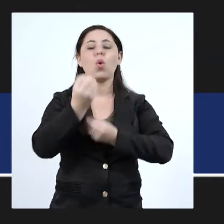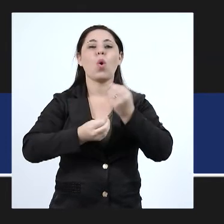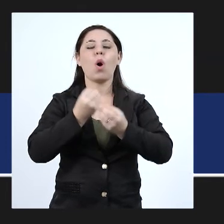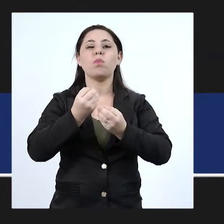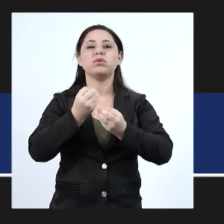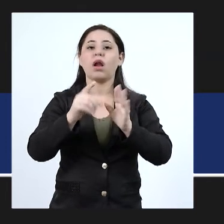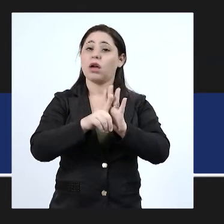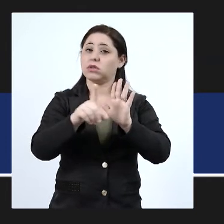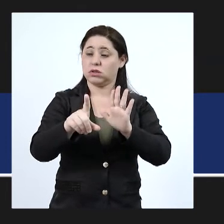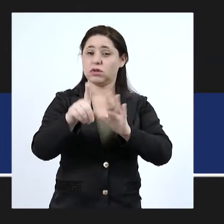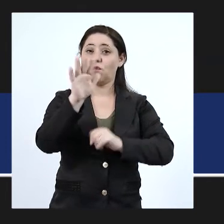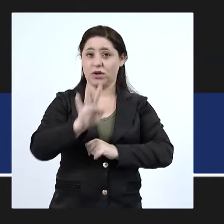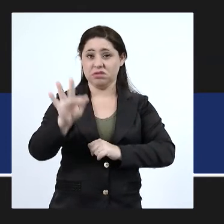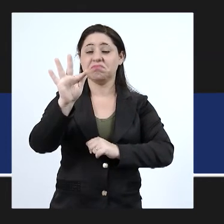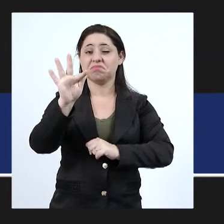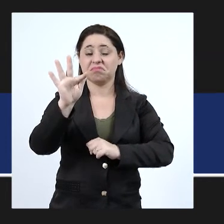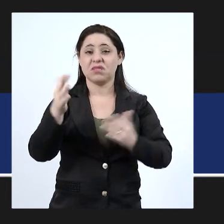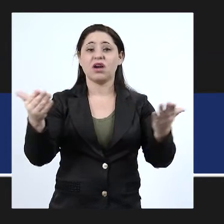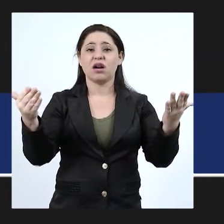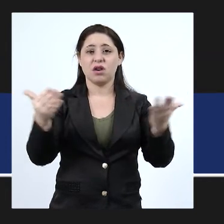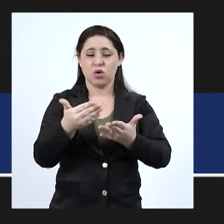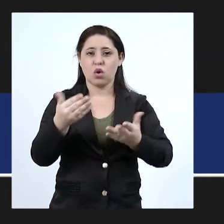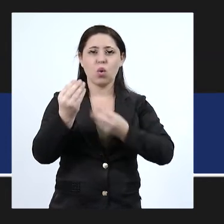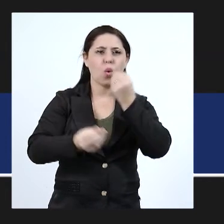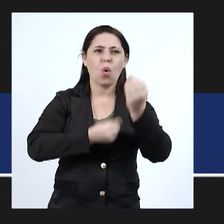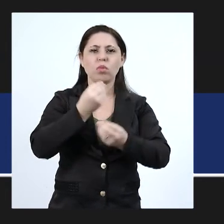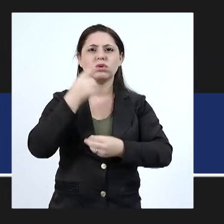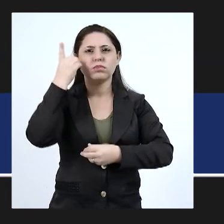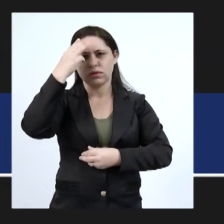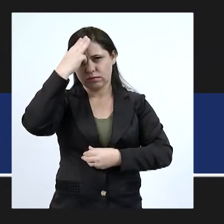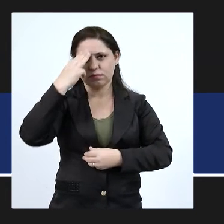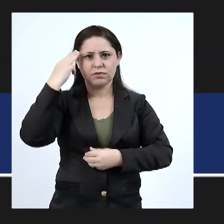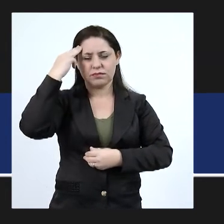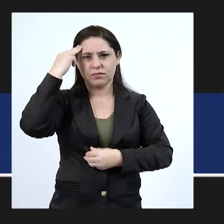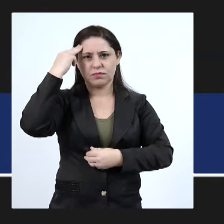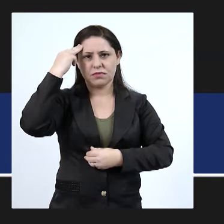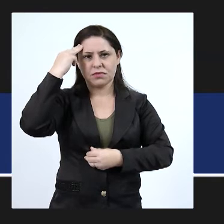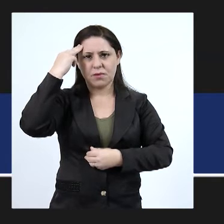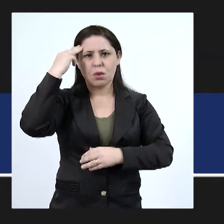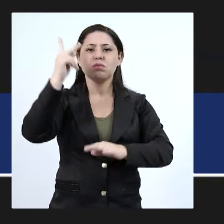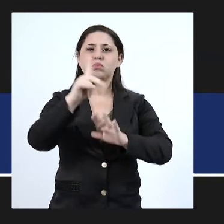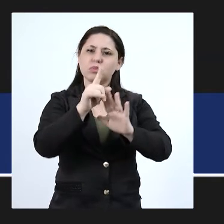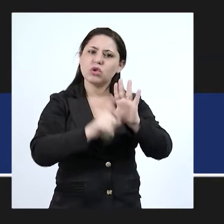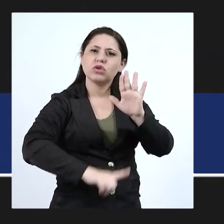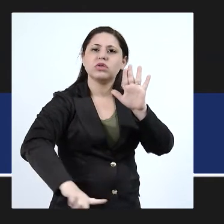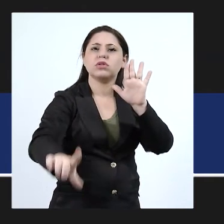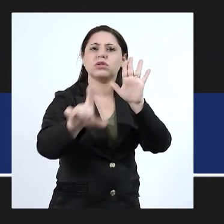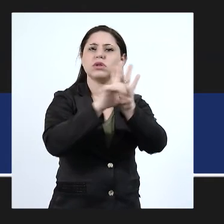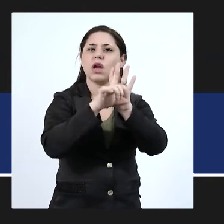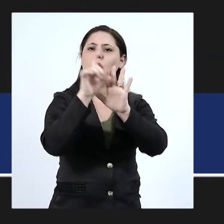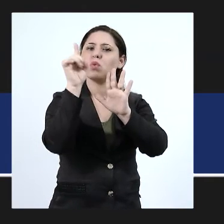do governo federal. Então, isso nos mostra que estamos no caminho certo e, como disse o deputado Evander,